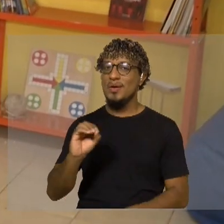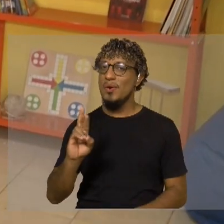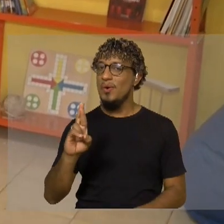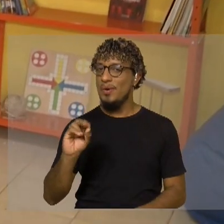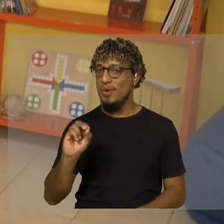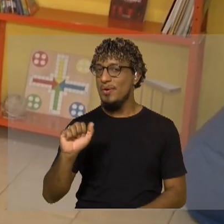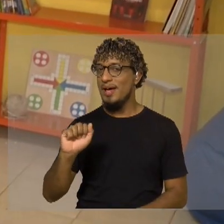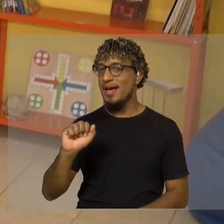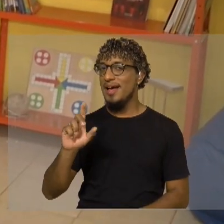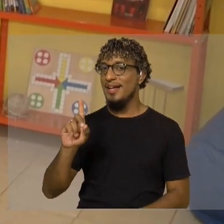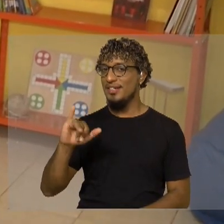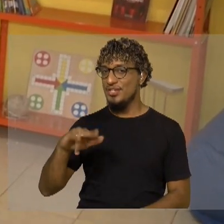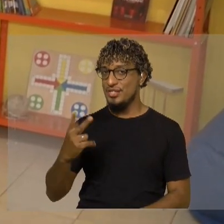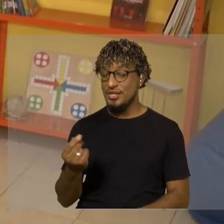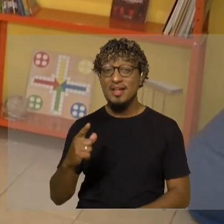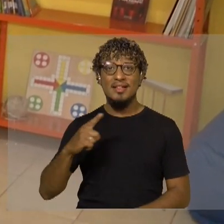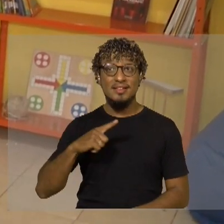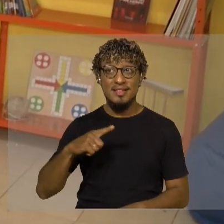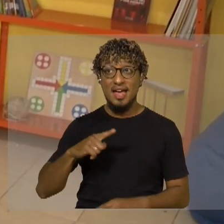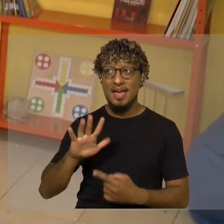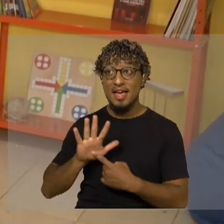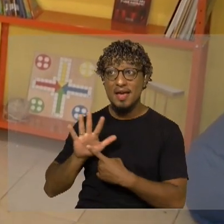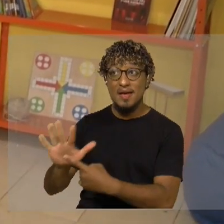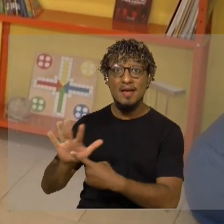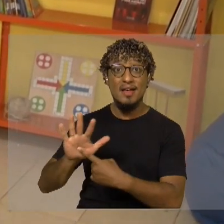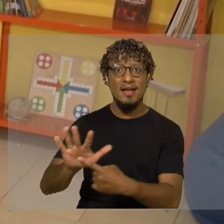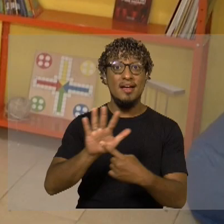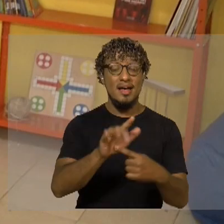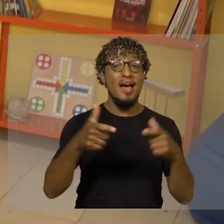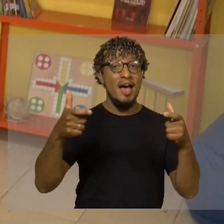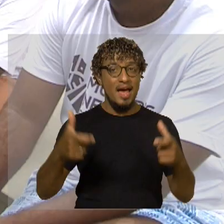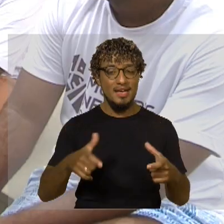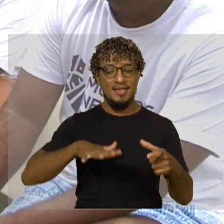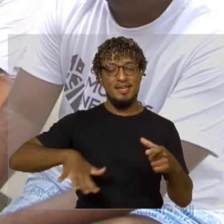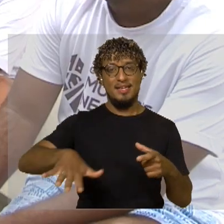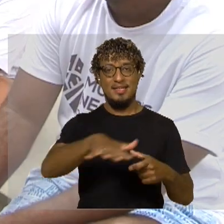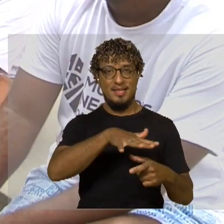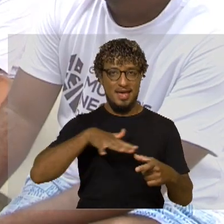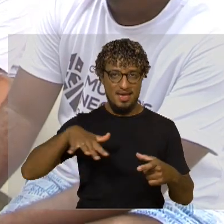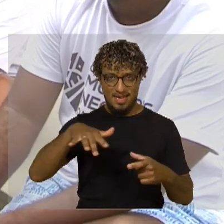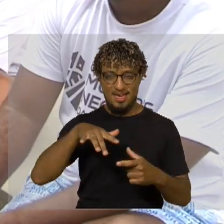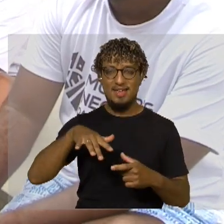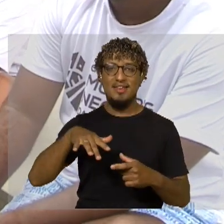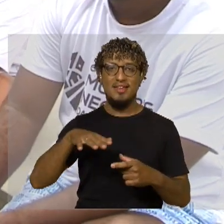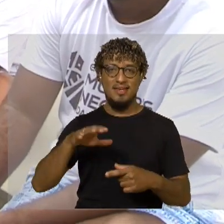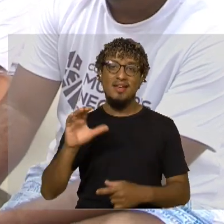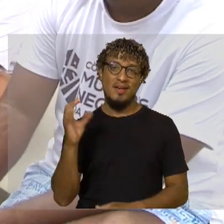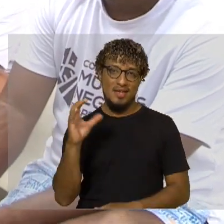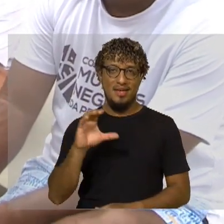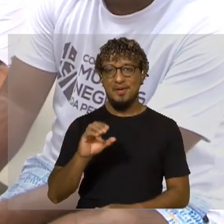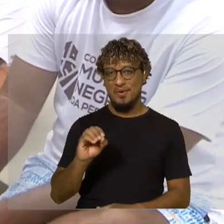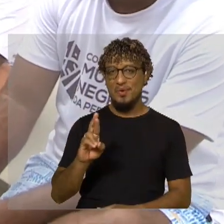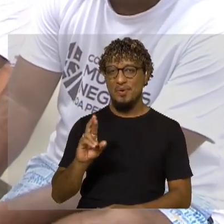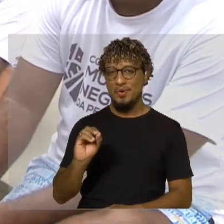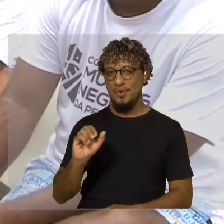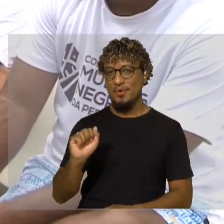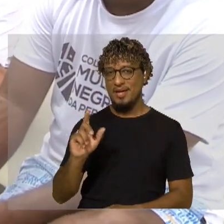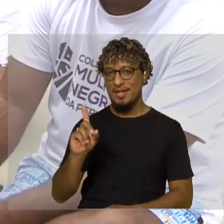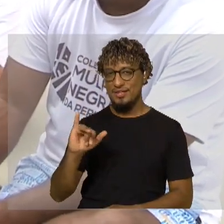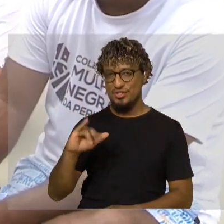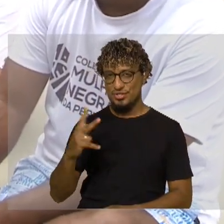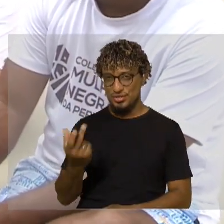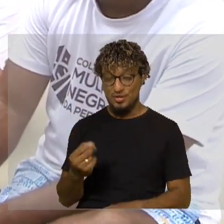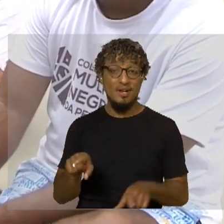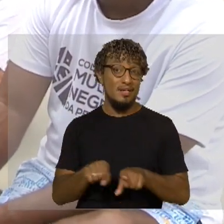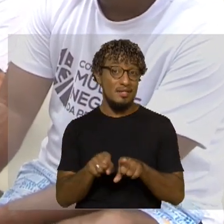com essas sessões de cinemas itinerantes acontecendo nos bairros aqui do Polo Coroadinho. E agora nós estamos com o projeto de montar